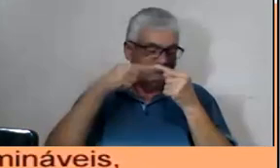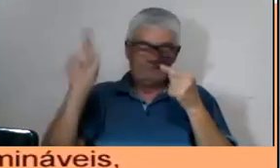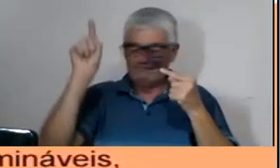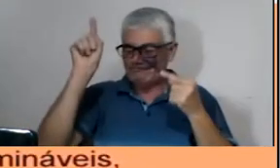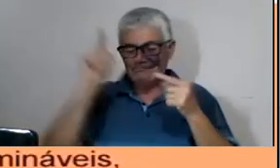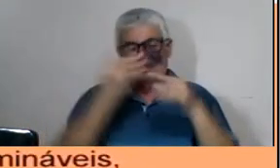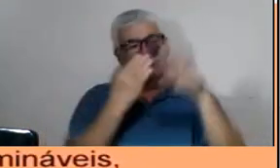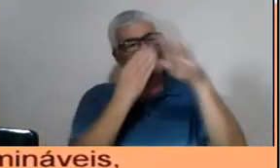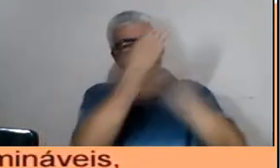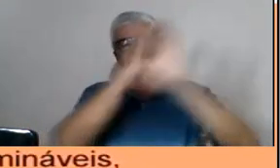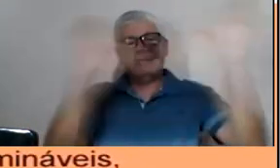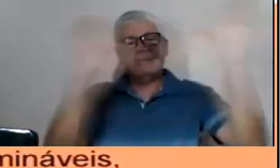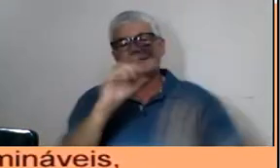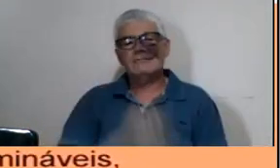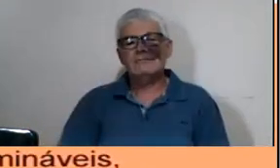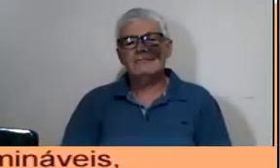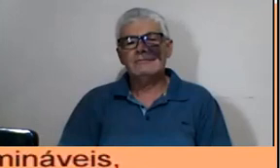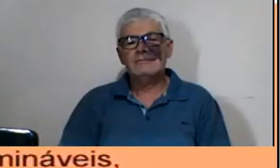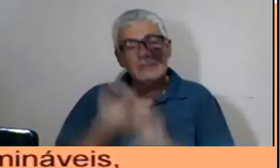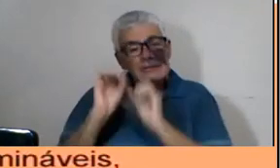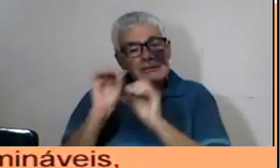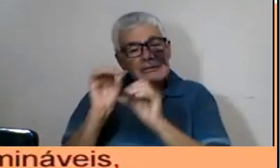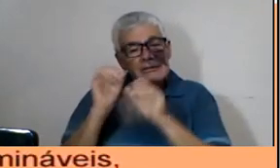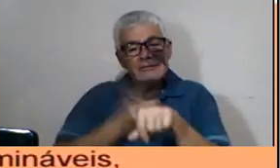5.400 peças de ouro e de prata.